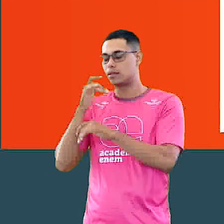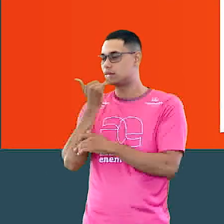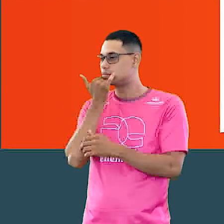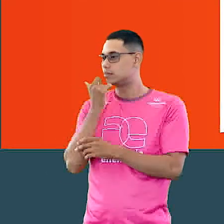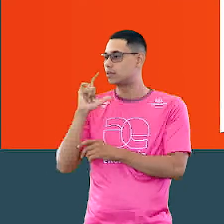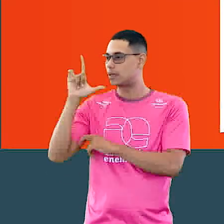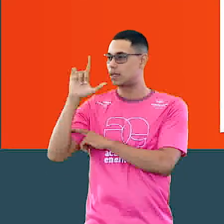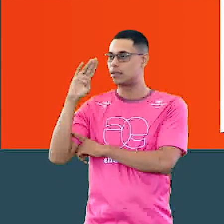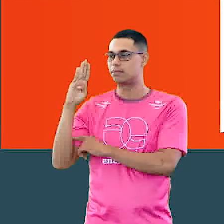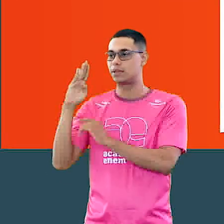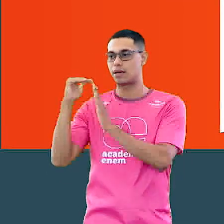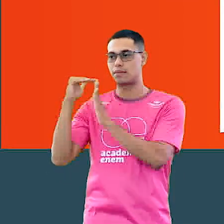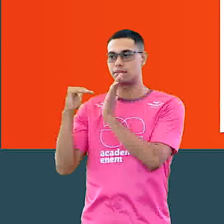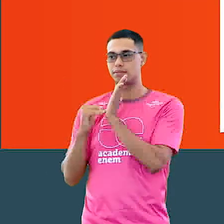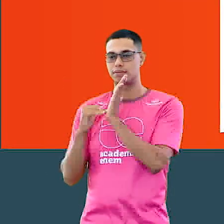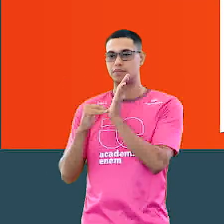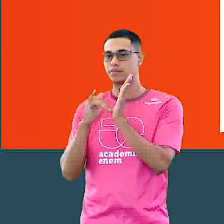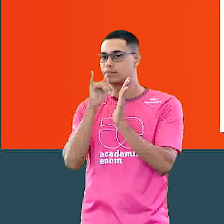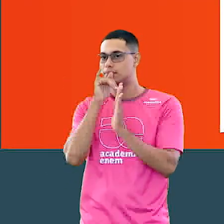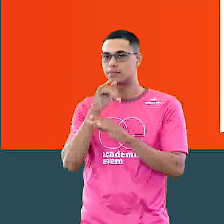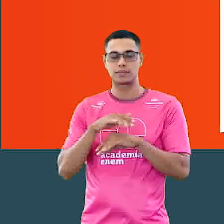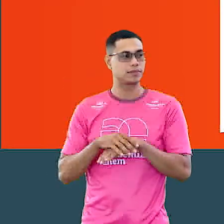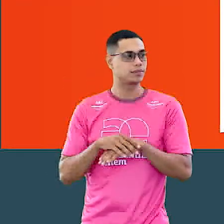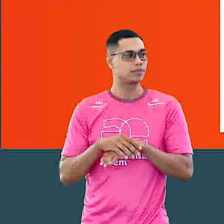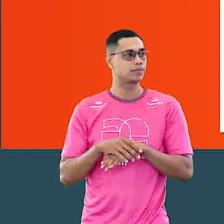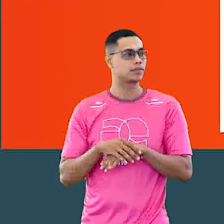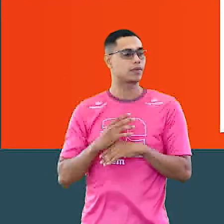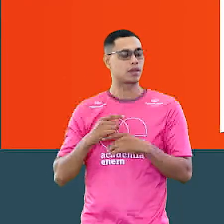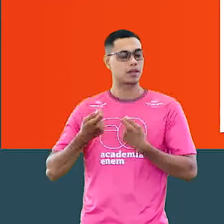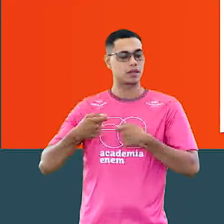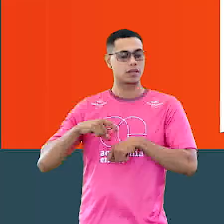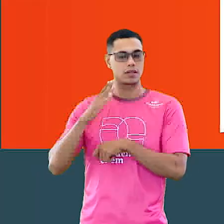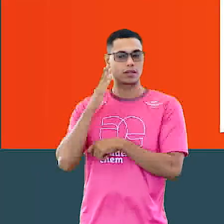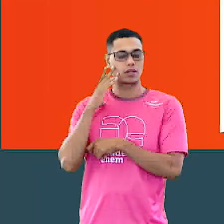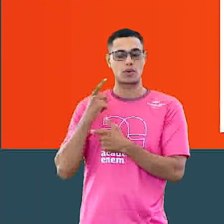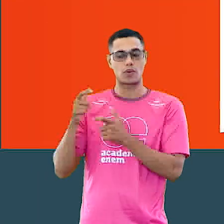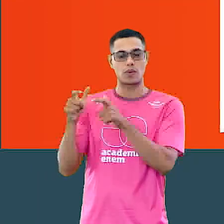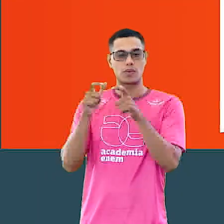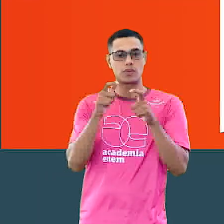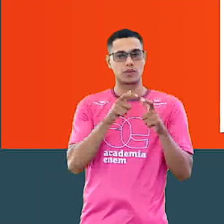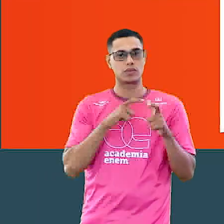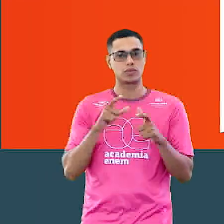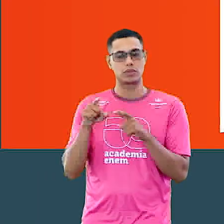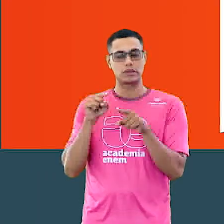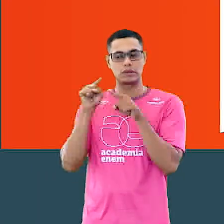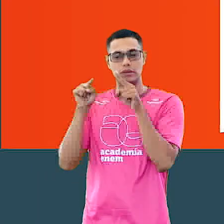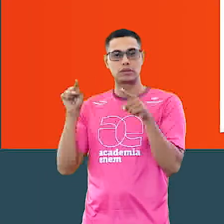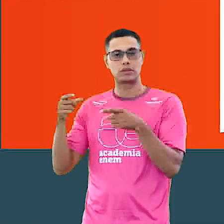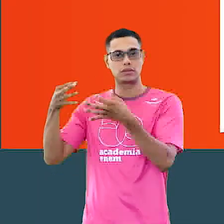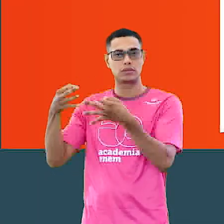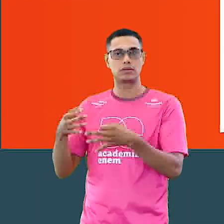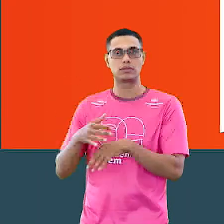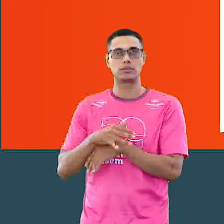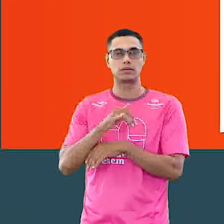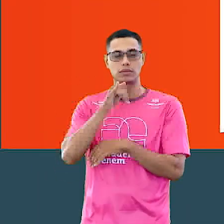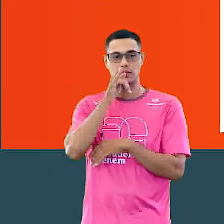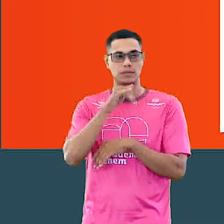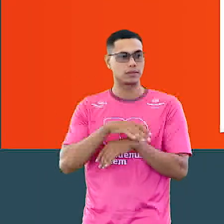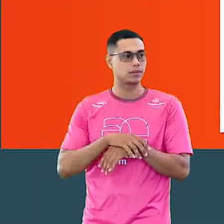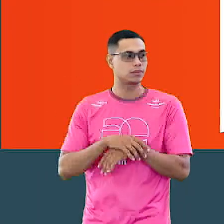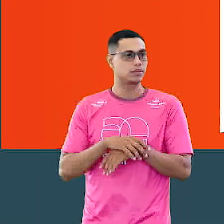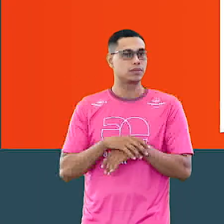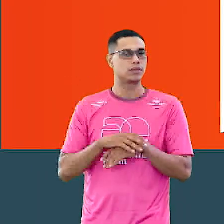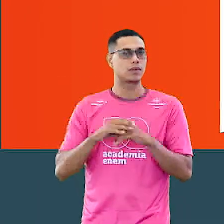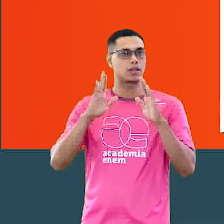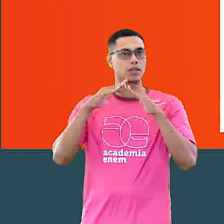renda, ok? Aí, você tem que saber onde é que você se enquadra. Onde é que você se enquadra?